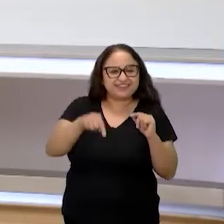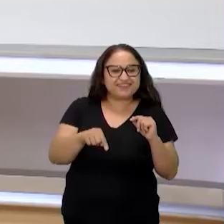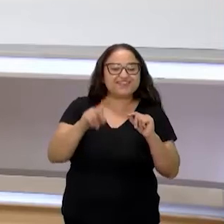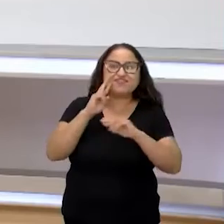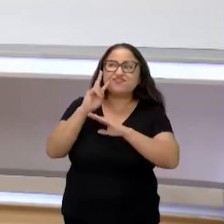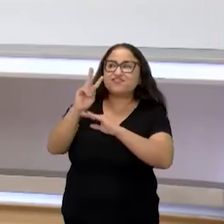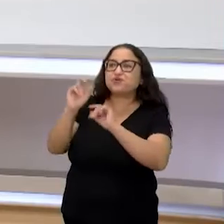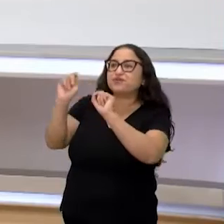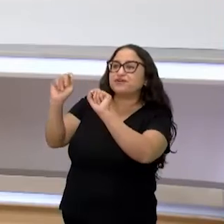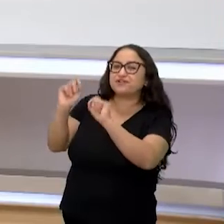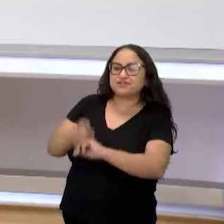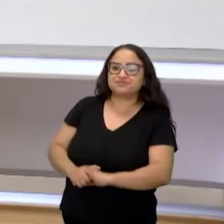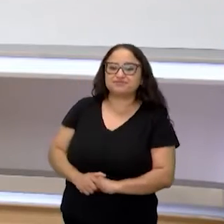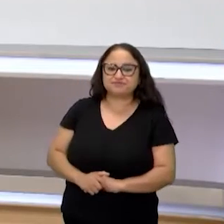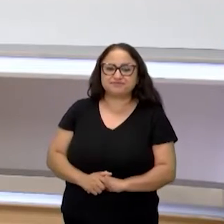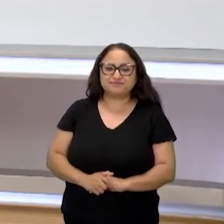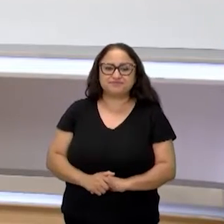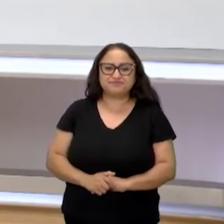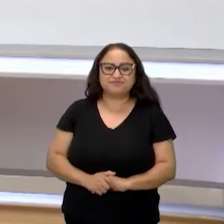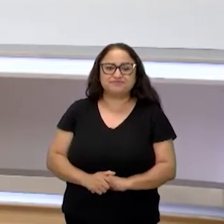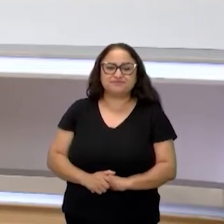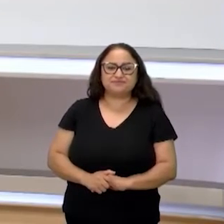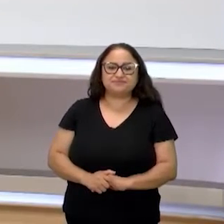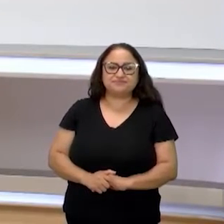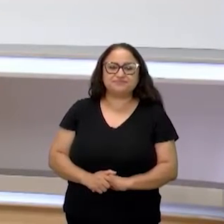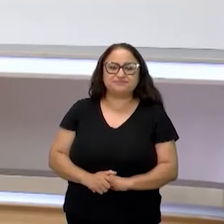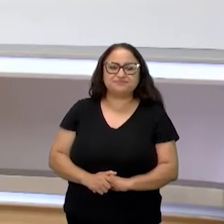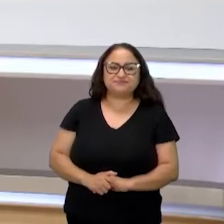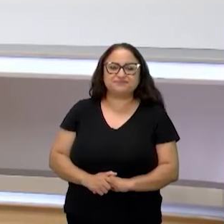questão, do